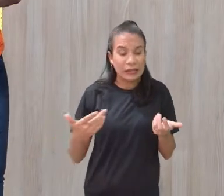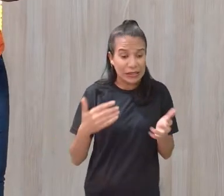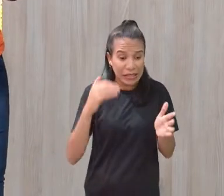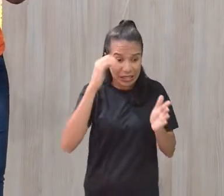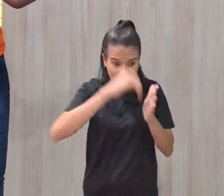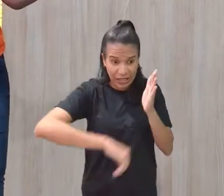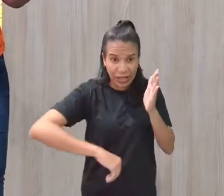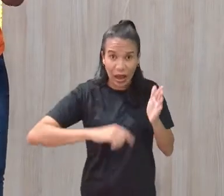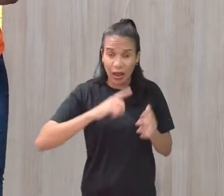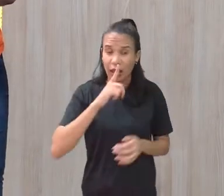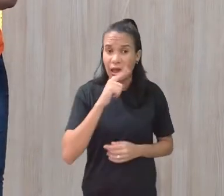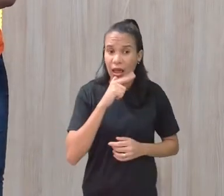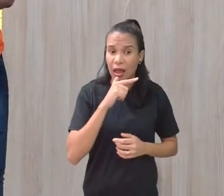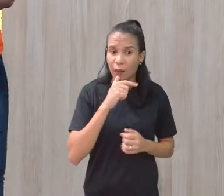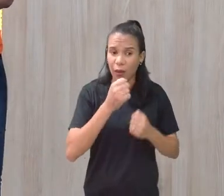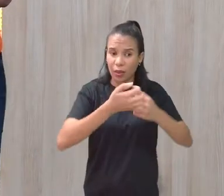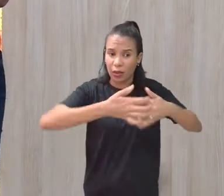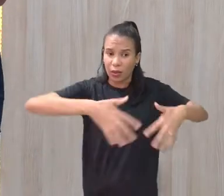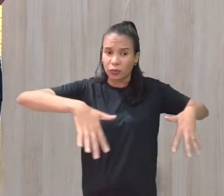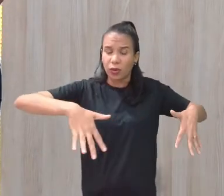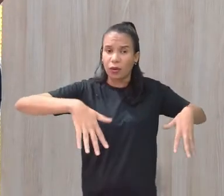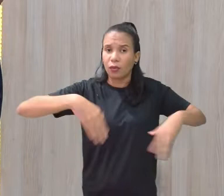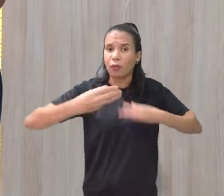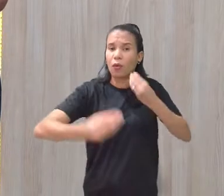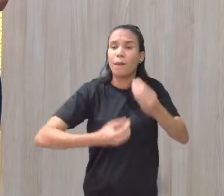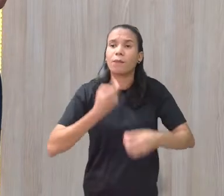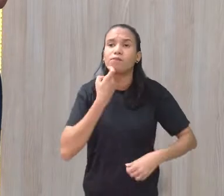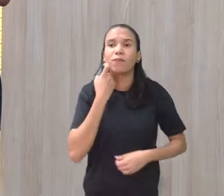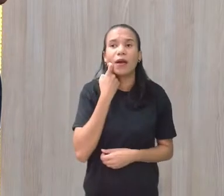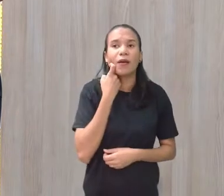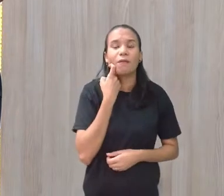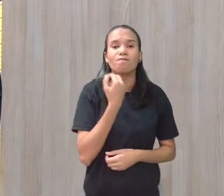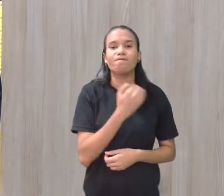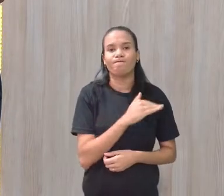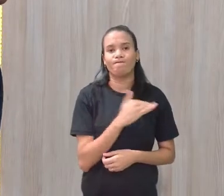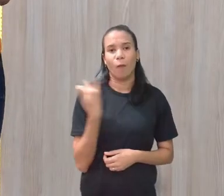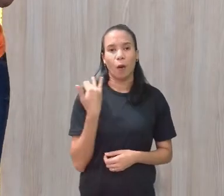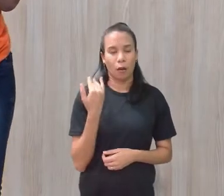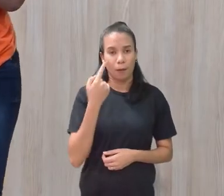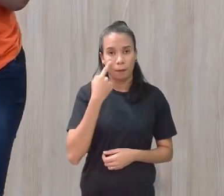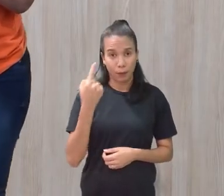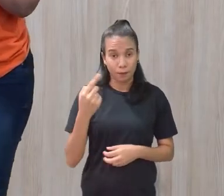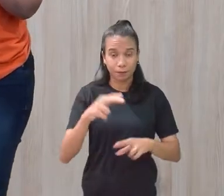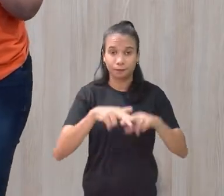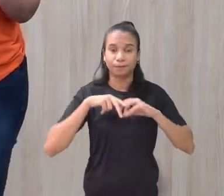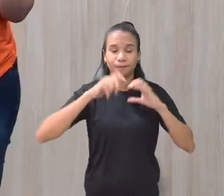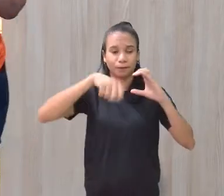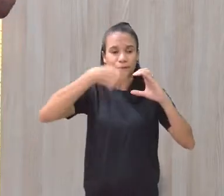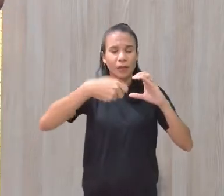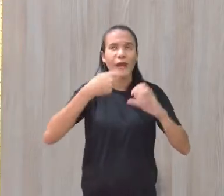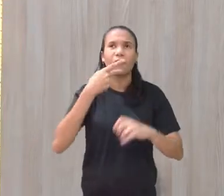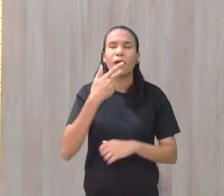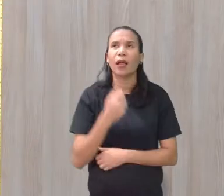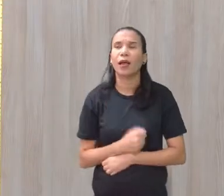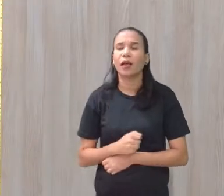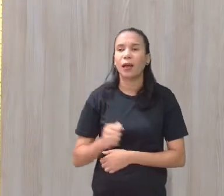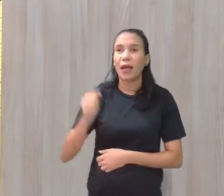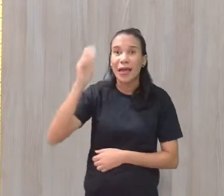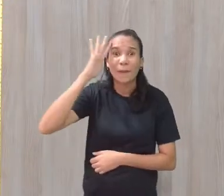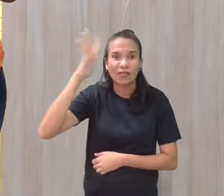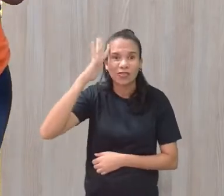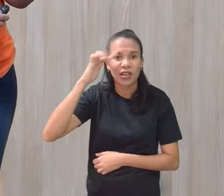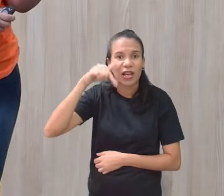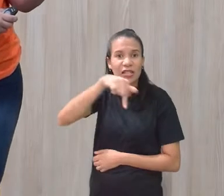seu lugar natural, o que acontece, né? E aí, no vídeo, ela diz assim, imagine se fosse